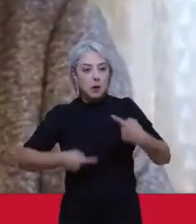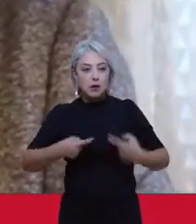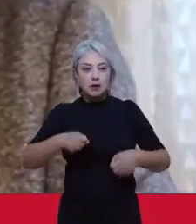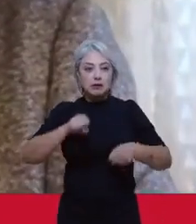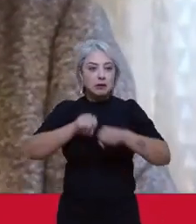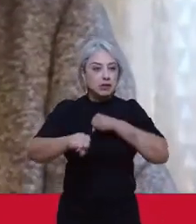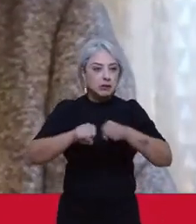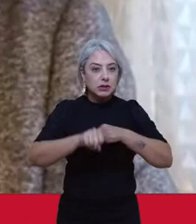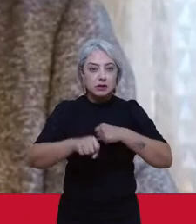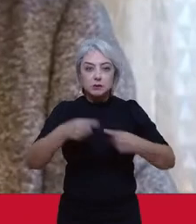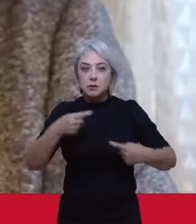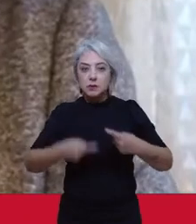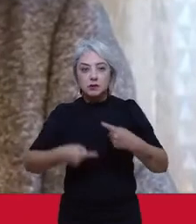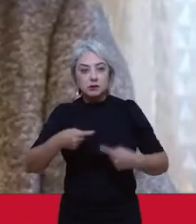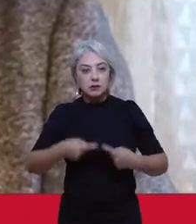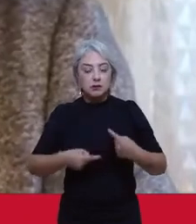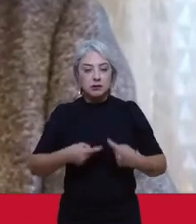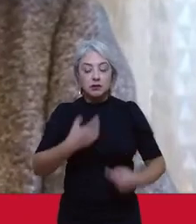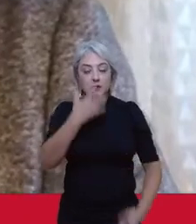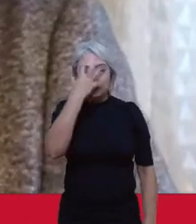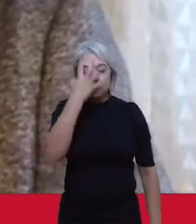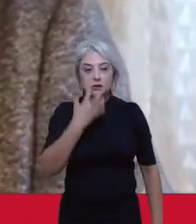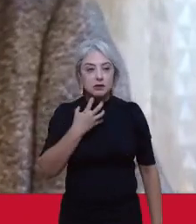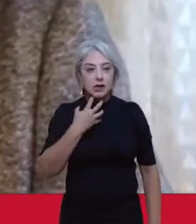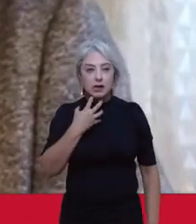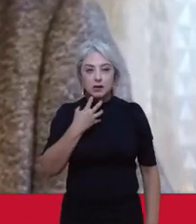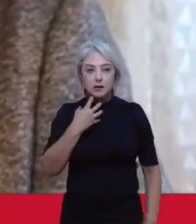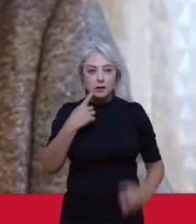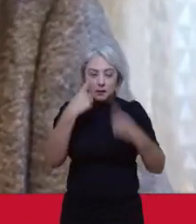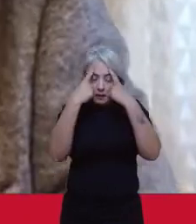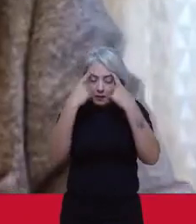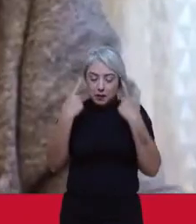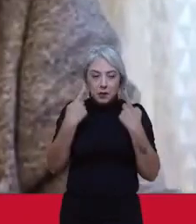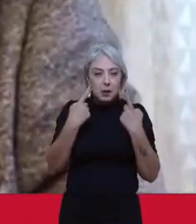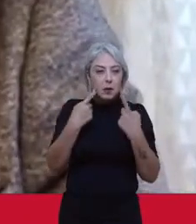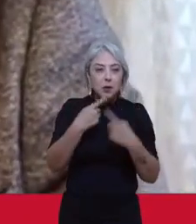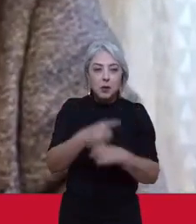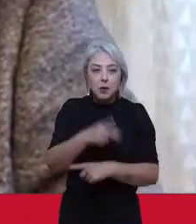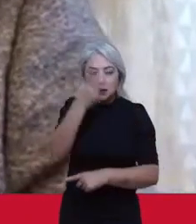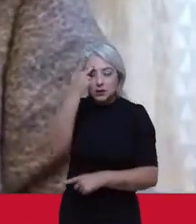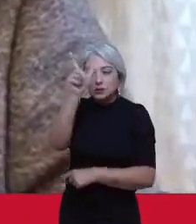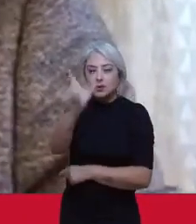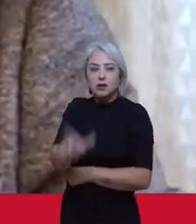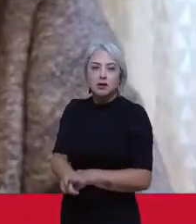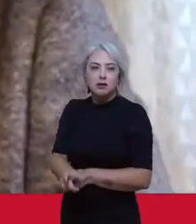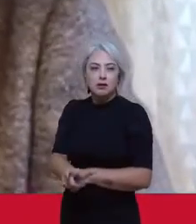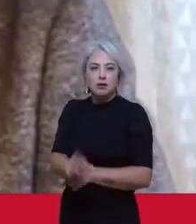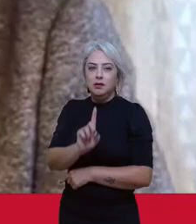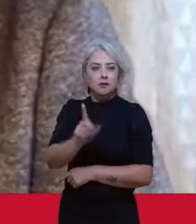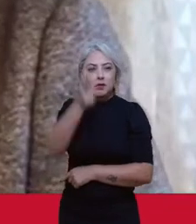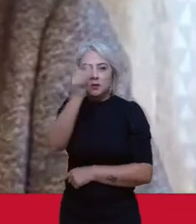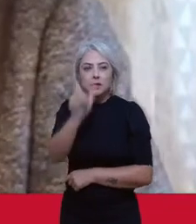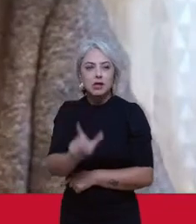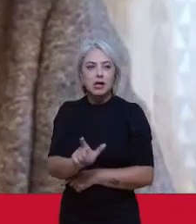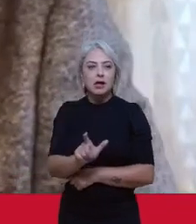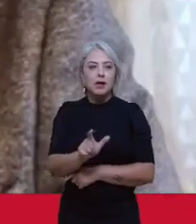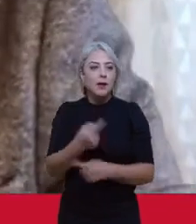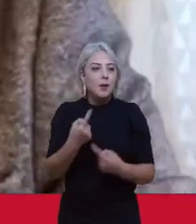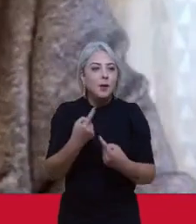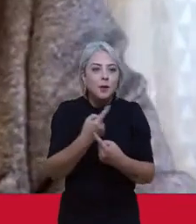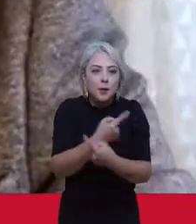assassinato político grave e brutal não contra ela só, né? Porque não foi contra ela, foi